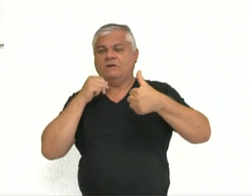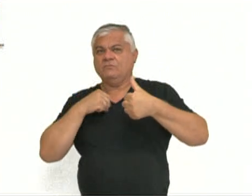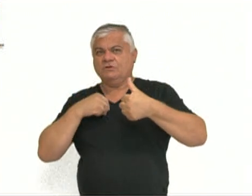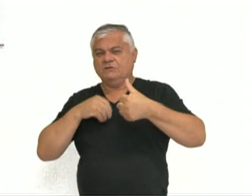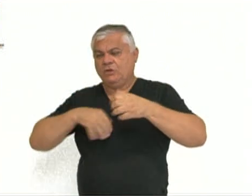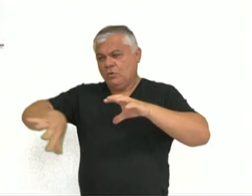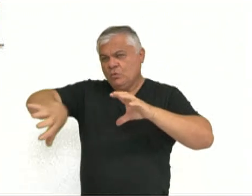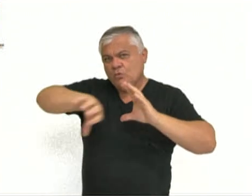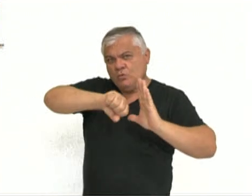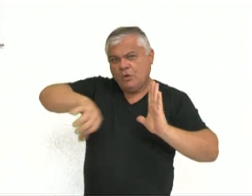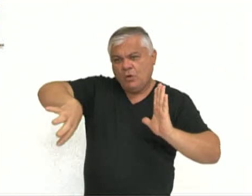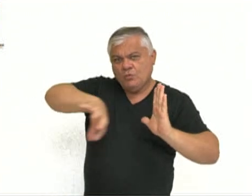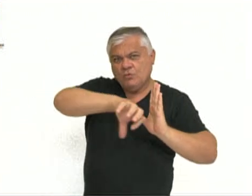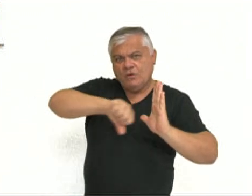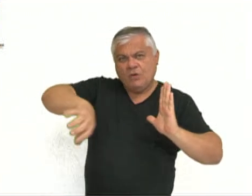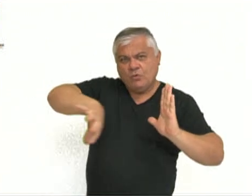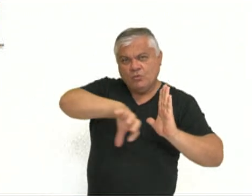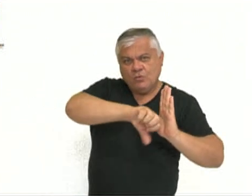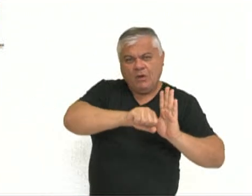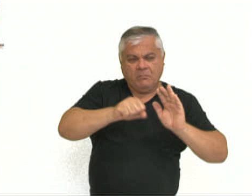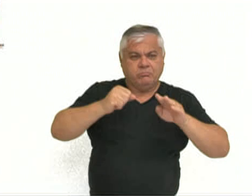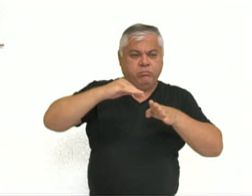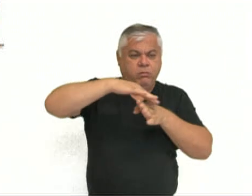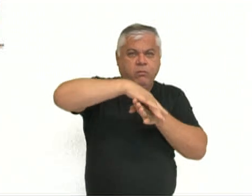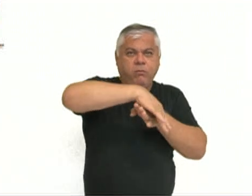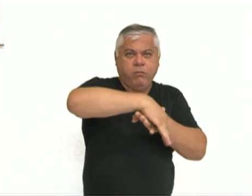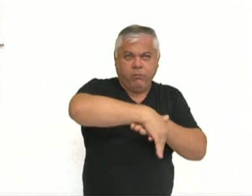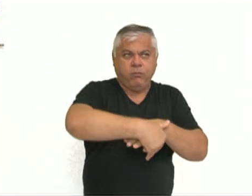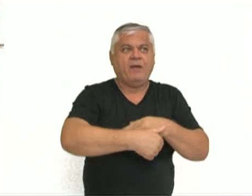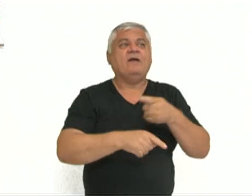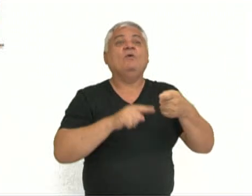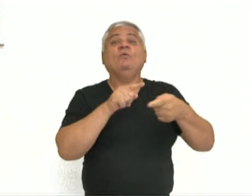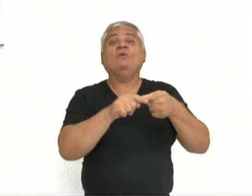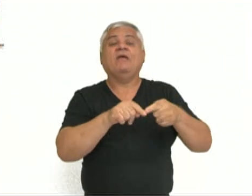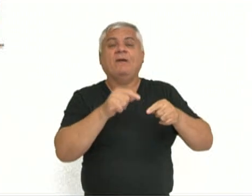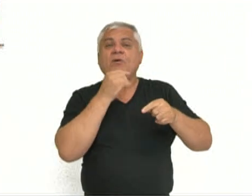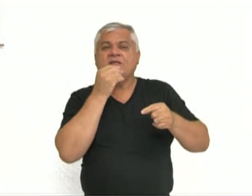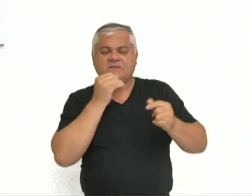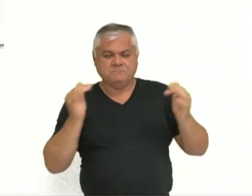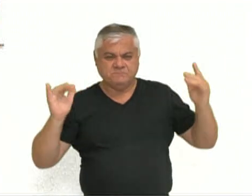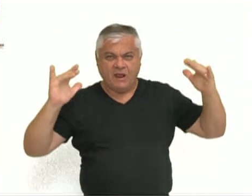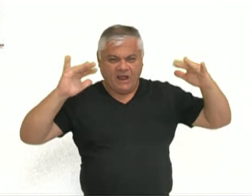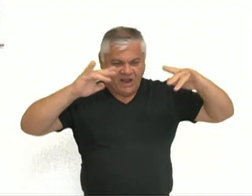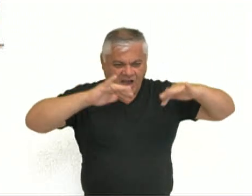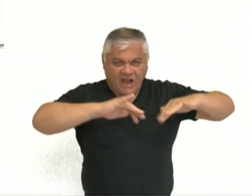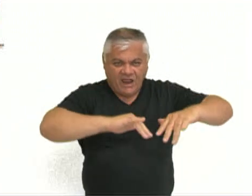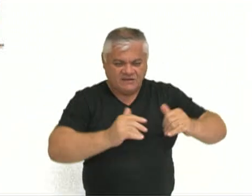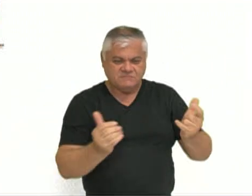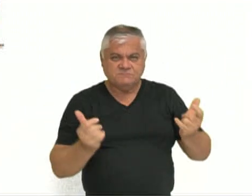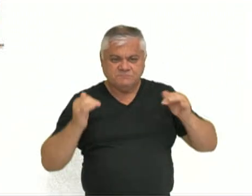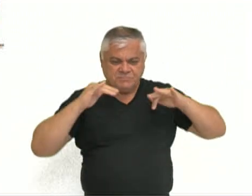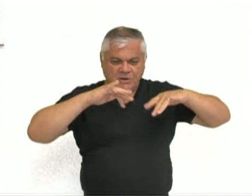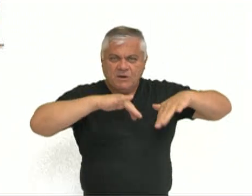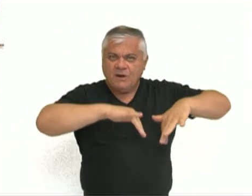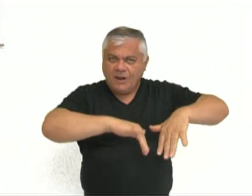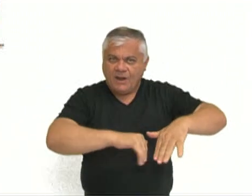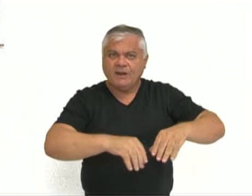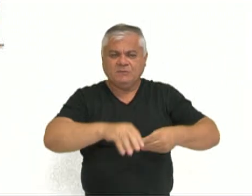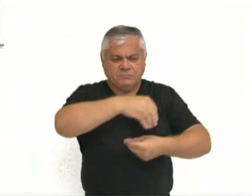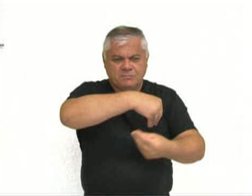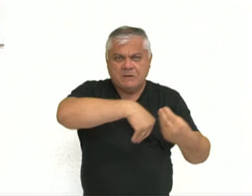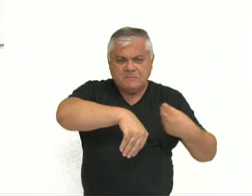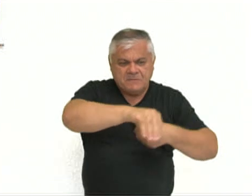captada. Etapa número 2, a floculação, que é quando os dejetos, os sedimentos que